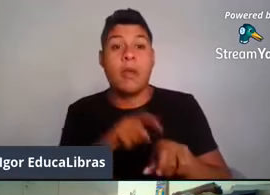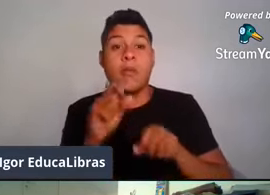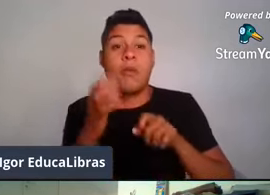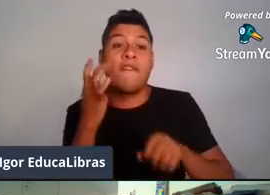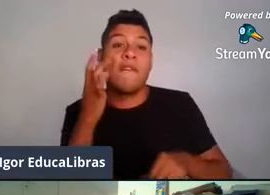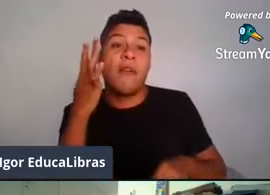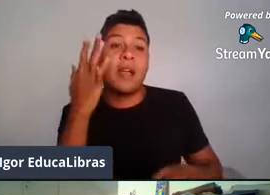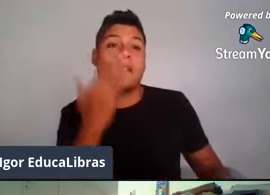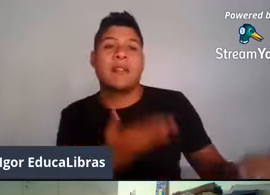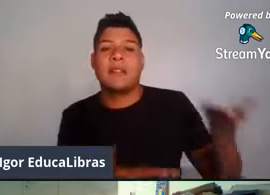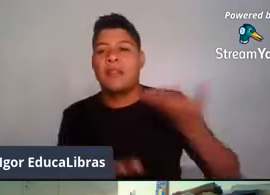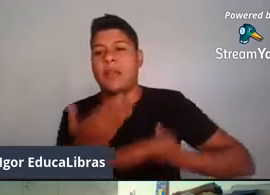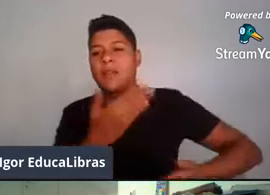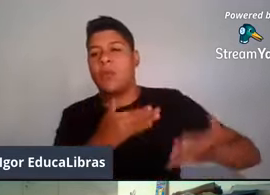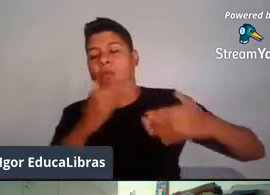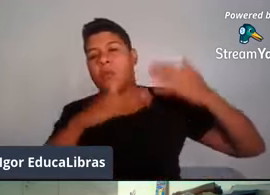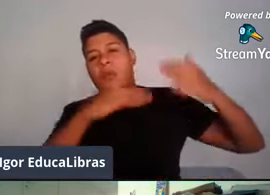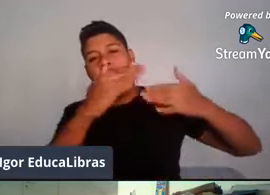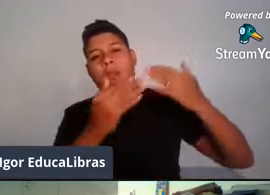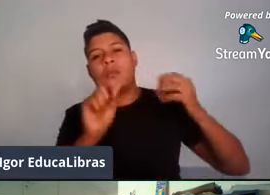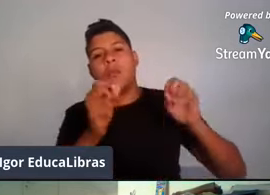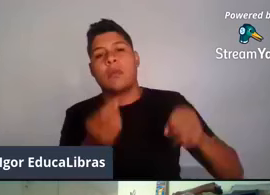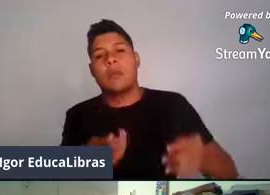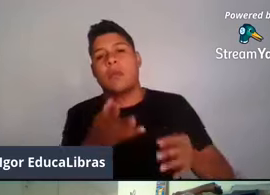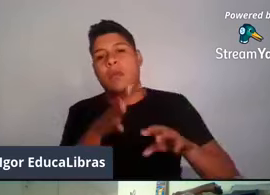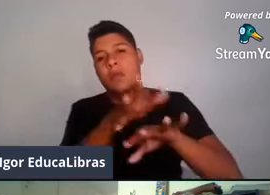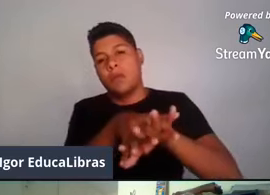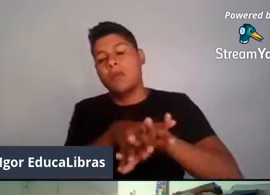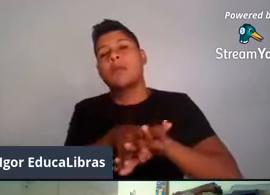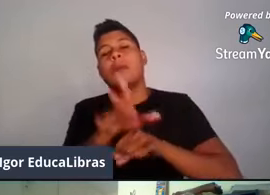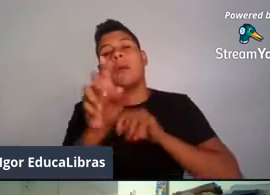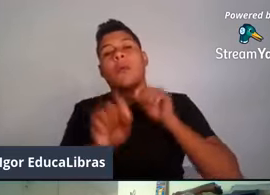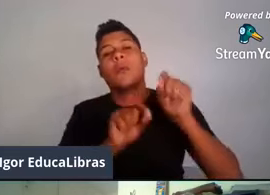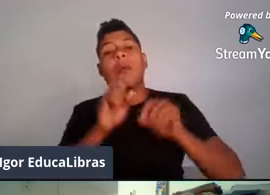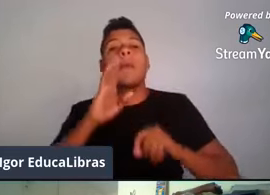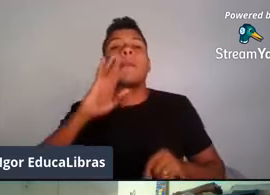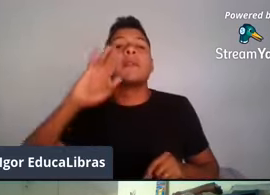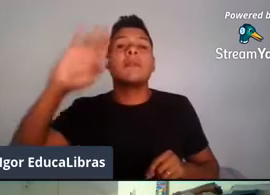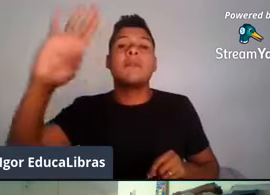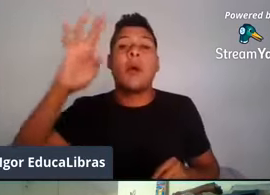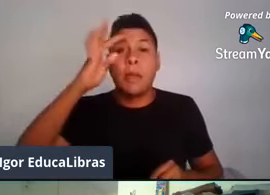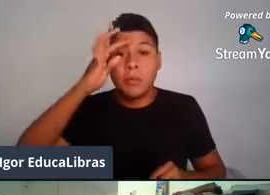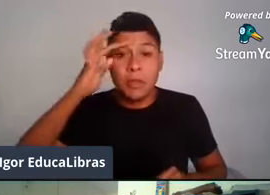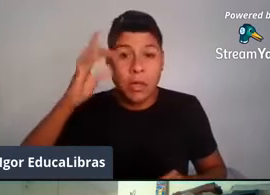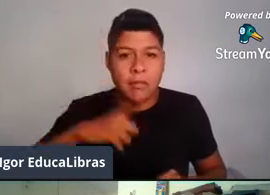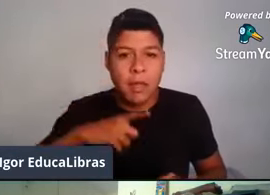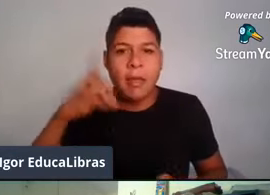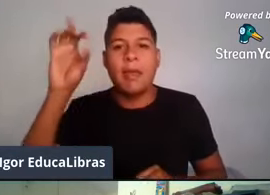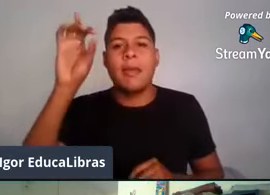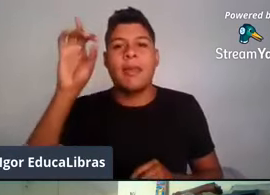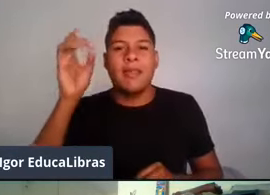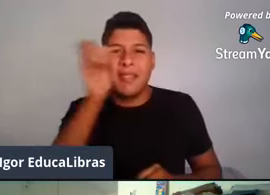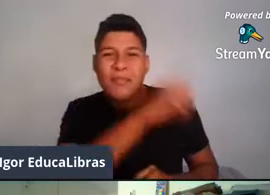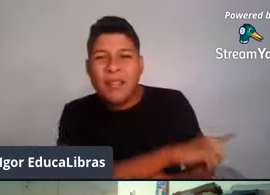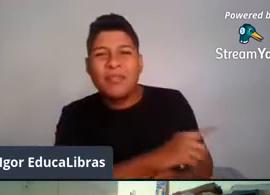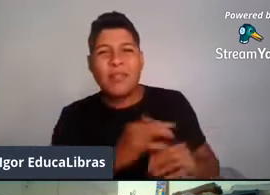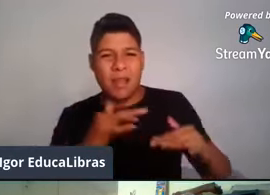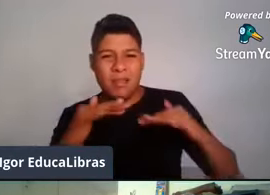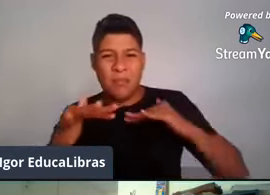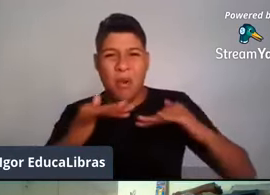facilitador desse processo de inclusão, né? Então, principalmente para quem tem uma dificuldade maior de